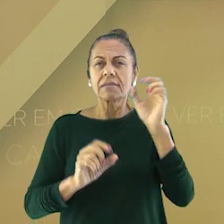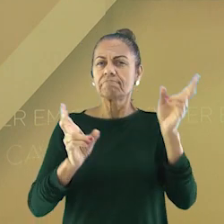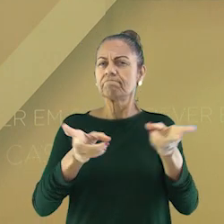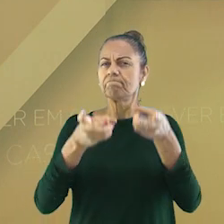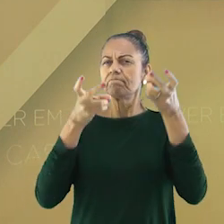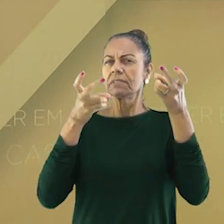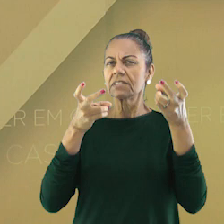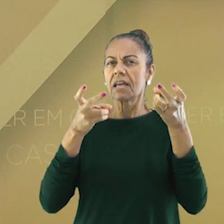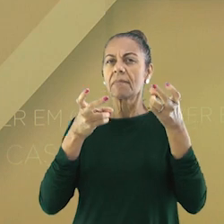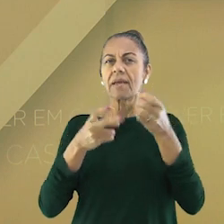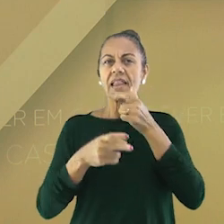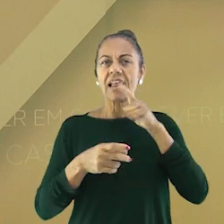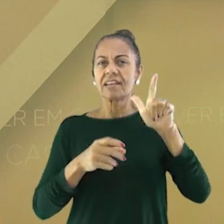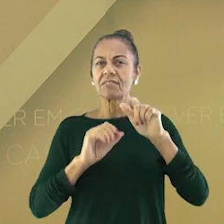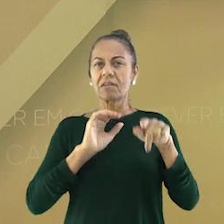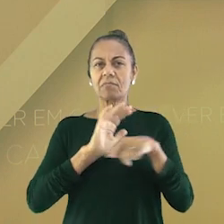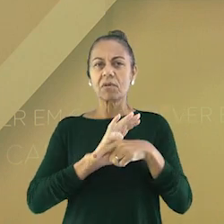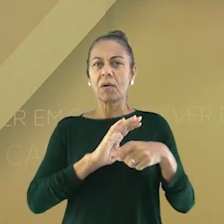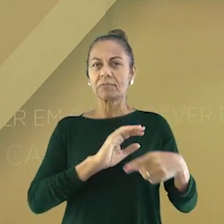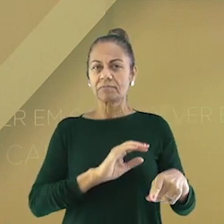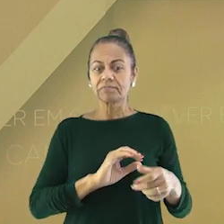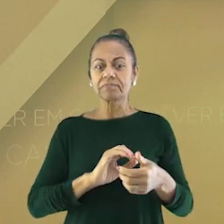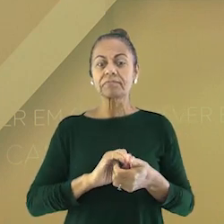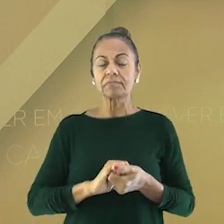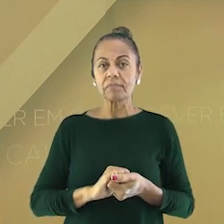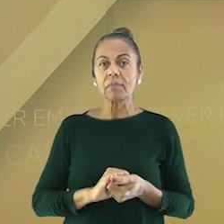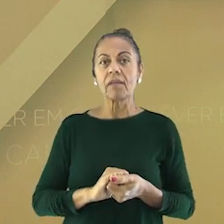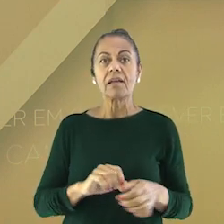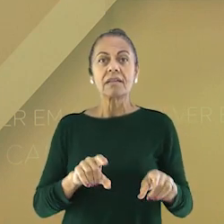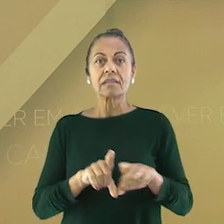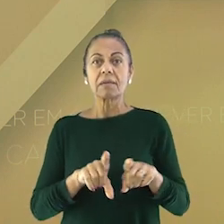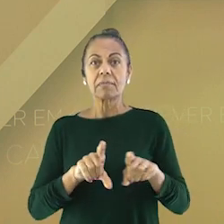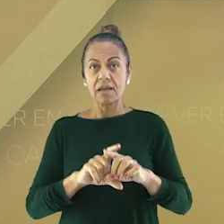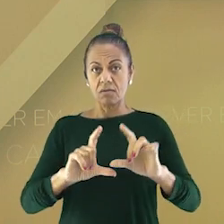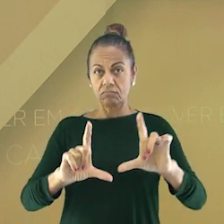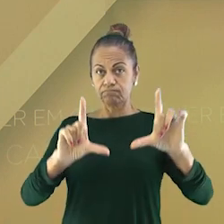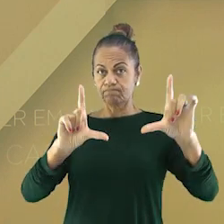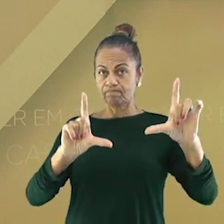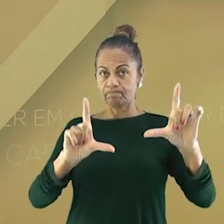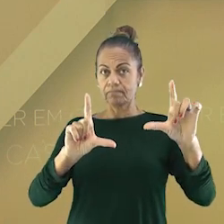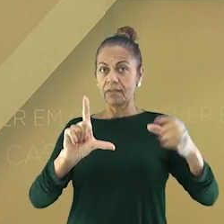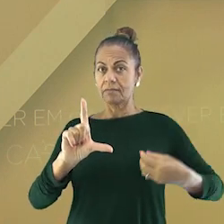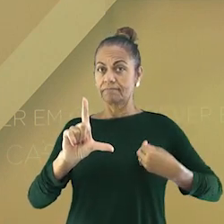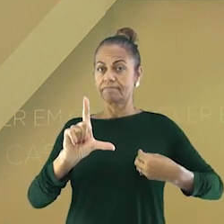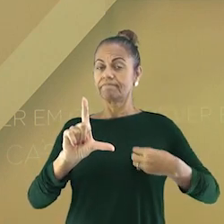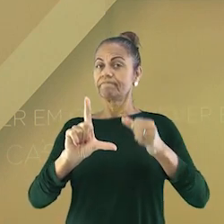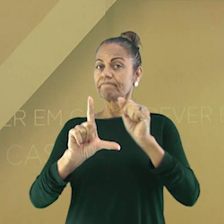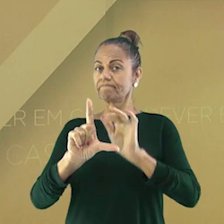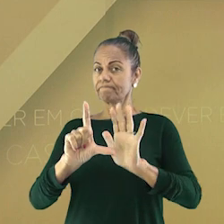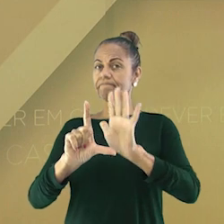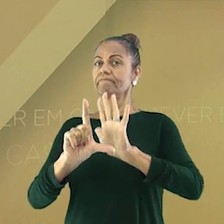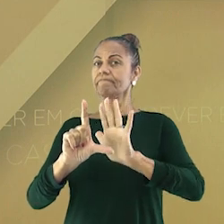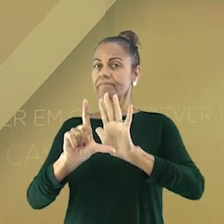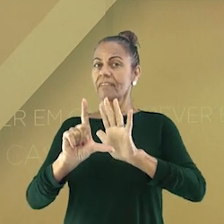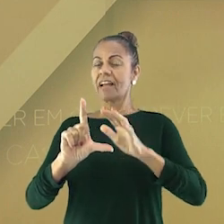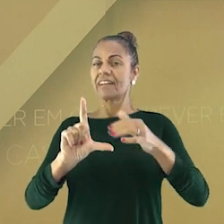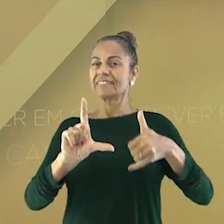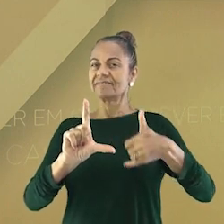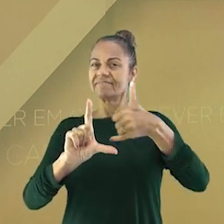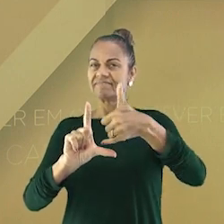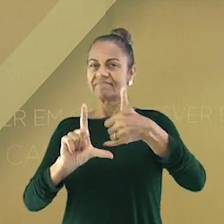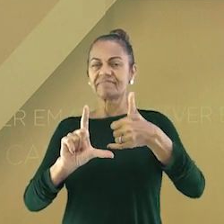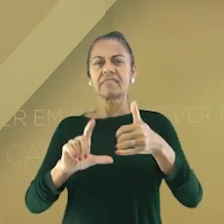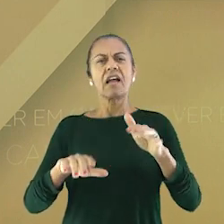para pedir a vocês, estudantes, que confirmem suas presenças através do QR Code que está na tela. Muitas vezes precisamos